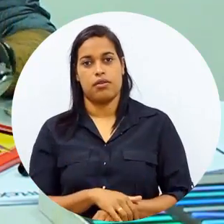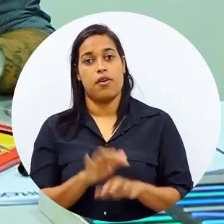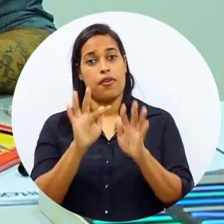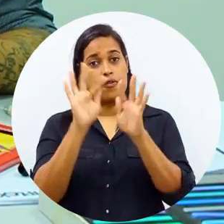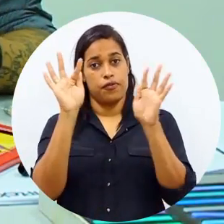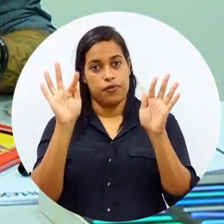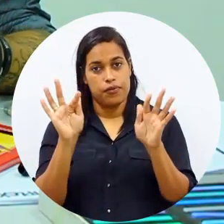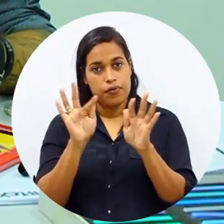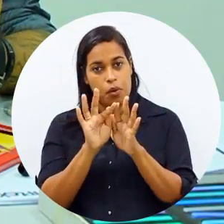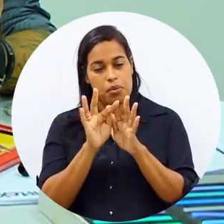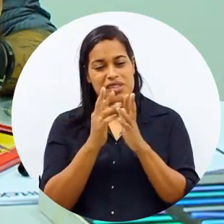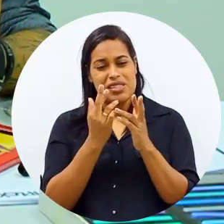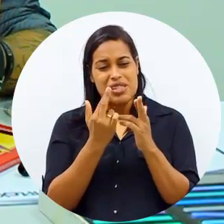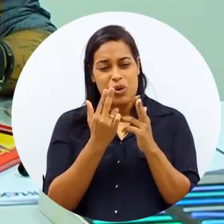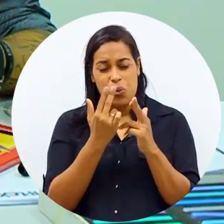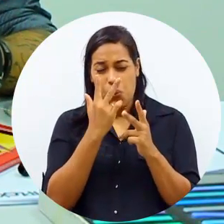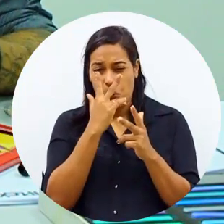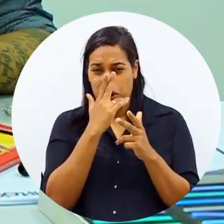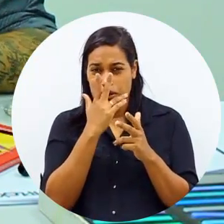Formas